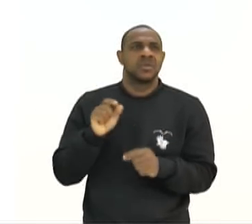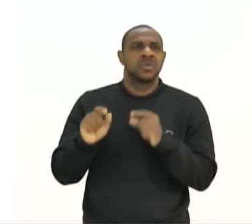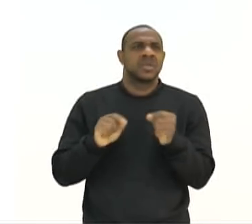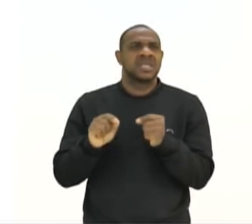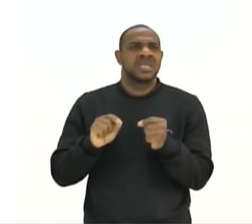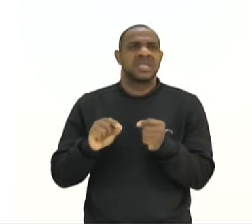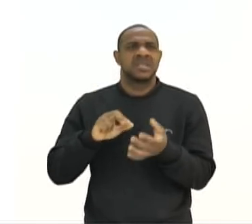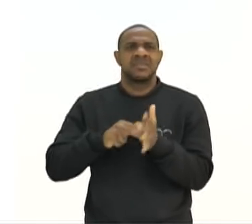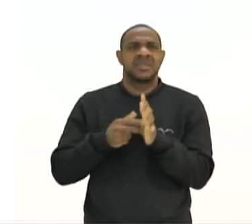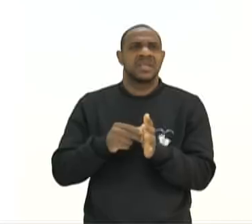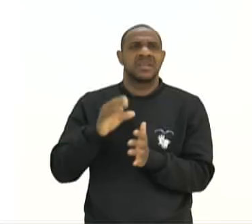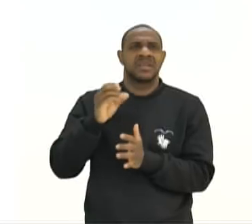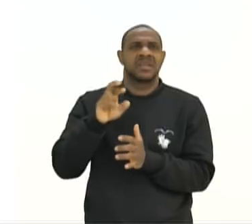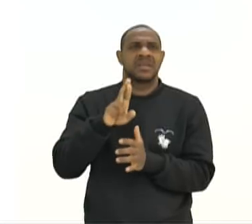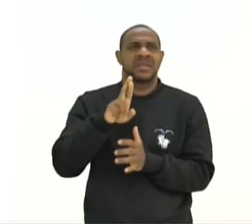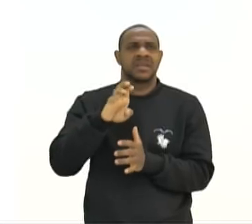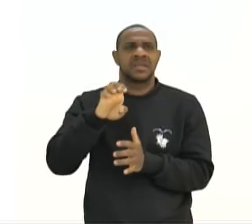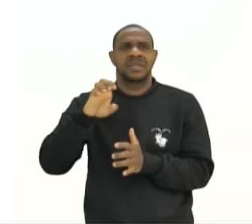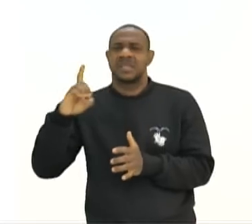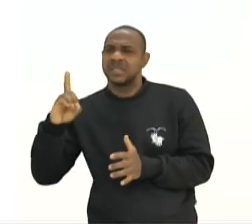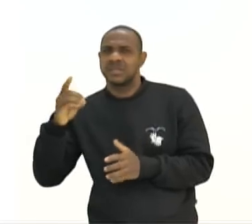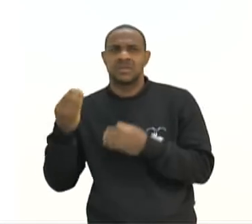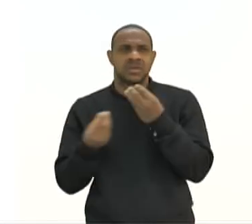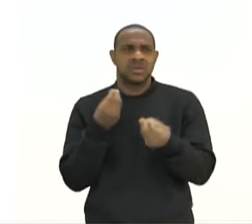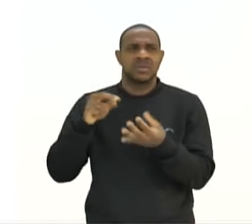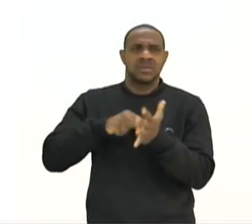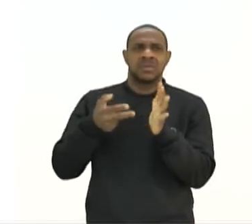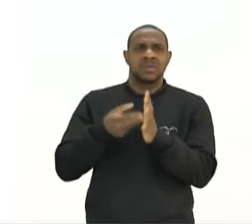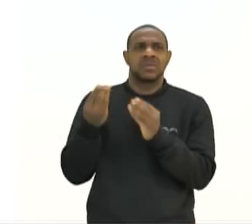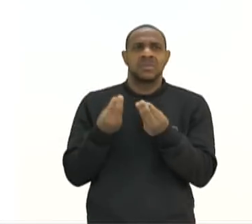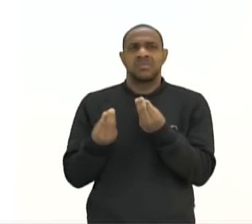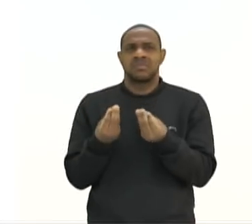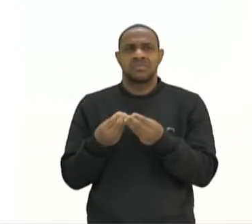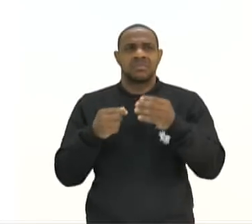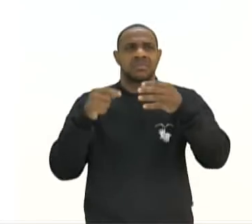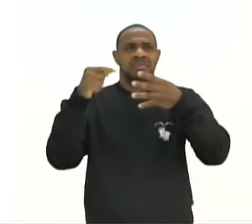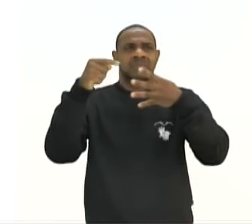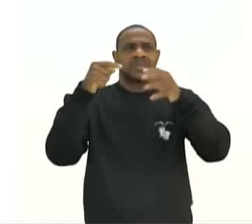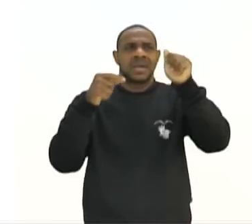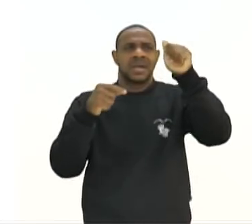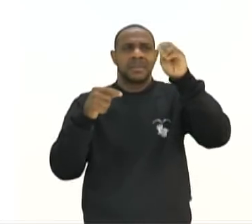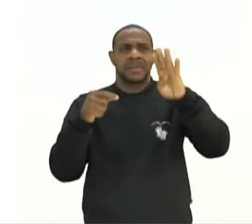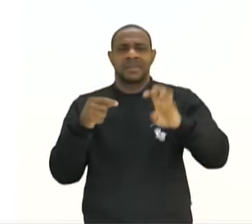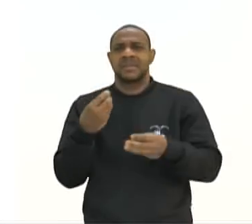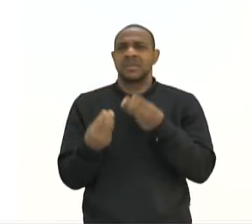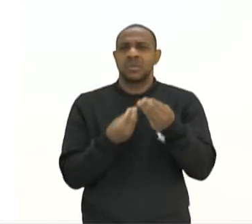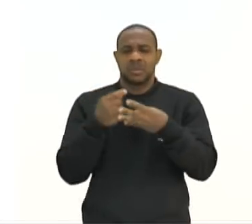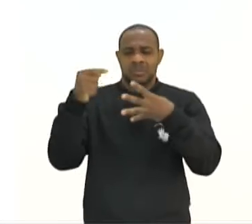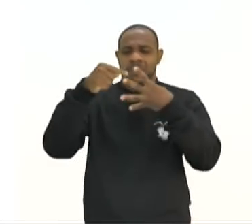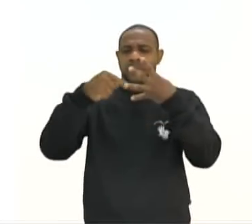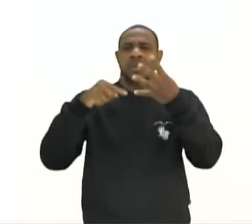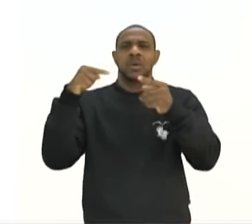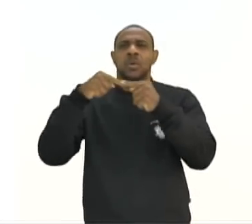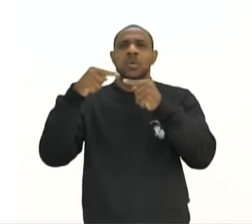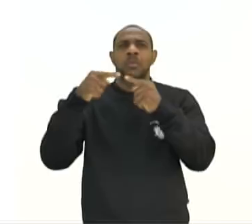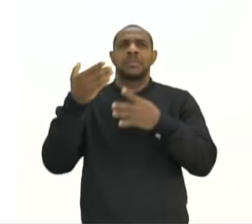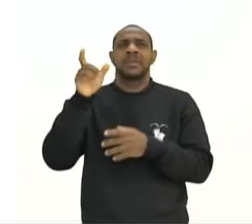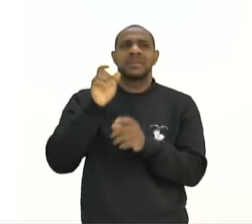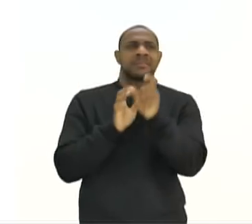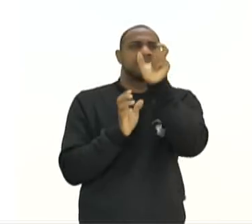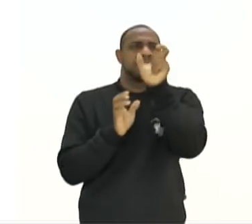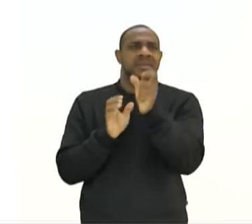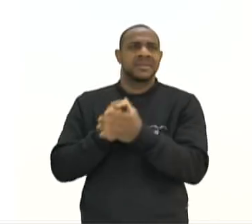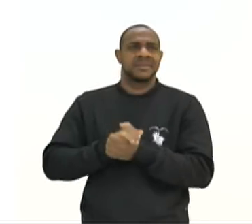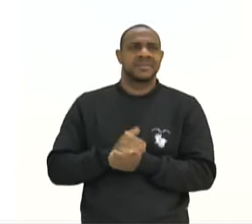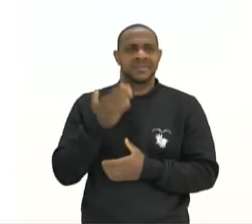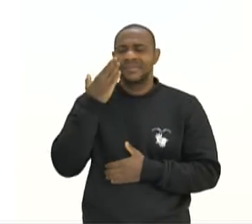creed? Será que é letter A, liberdade? Será que é letter B, honestidade? Será que é letter C,